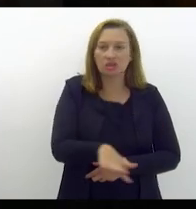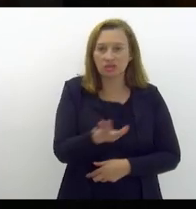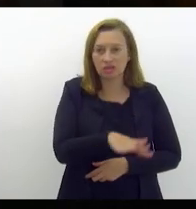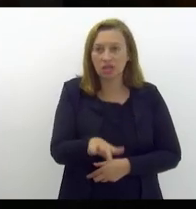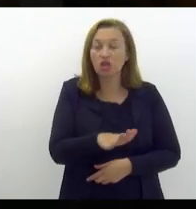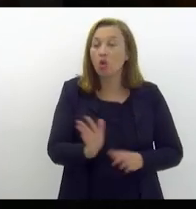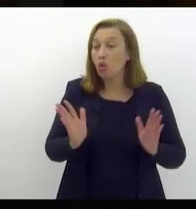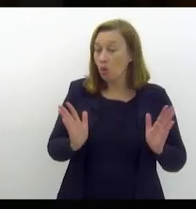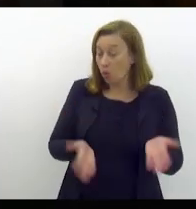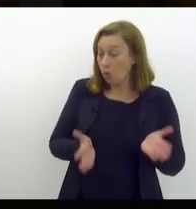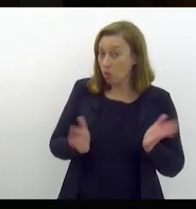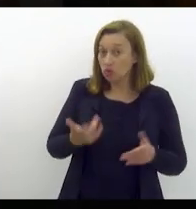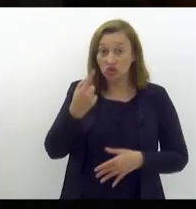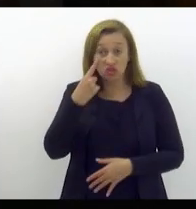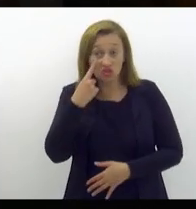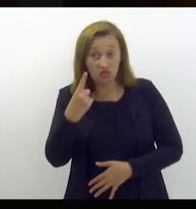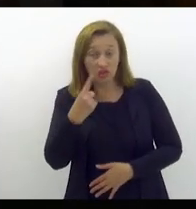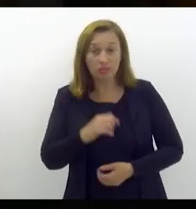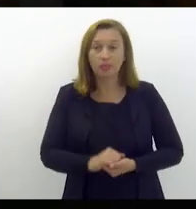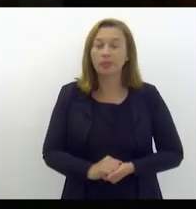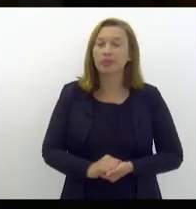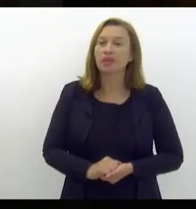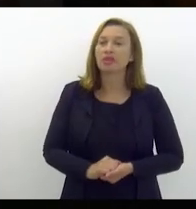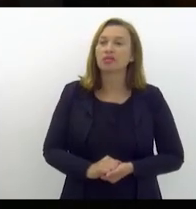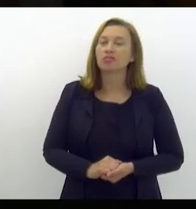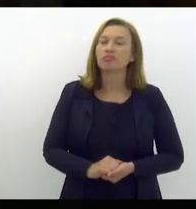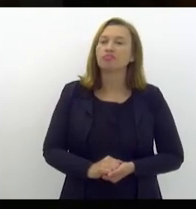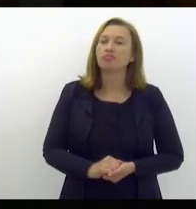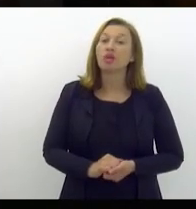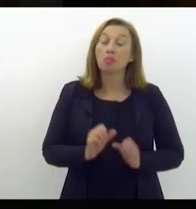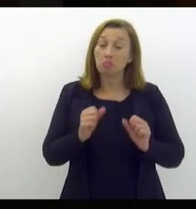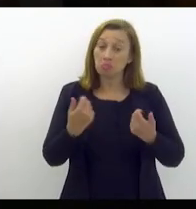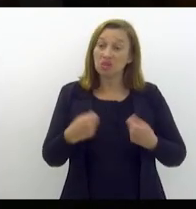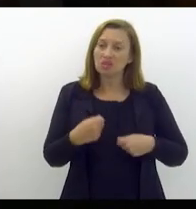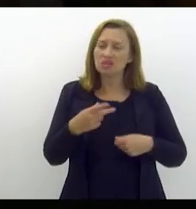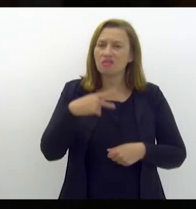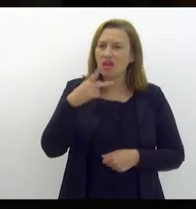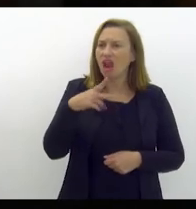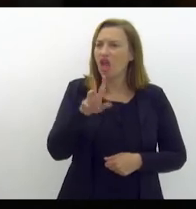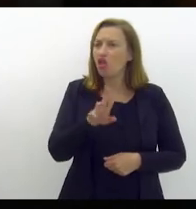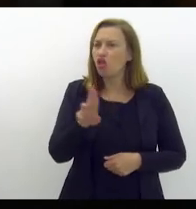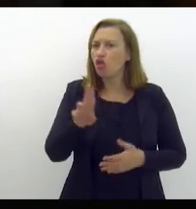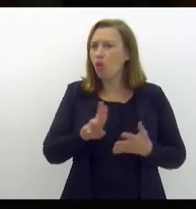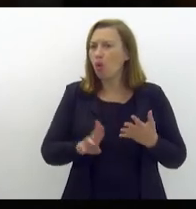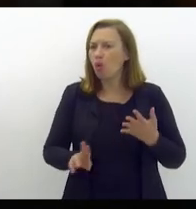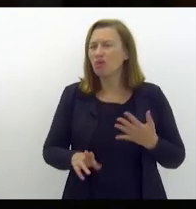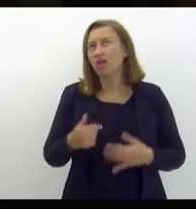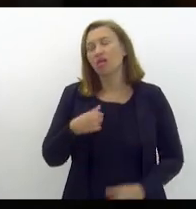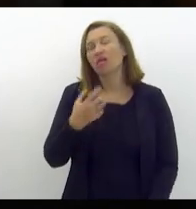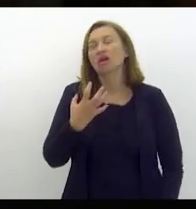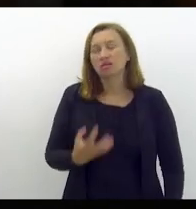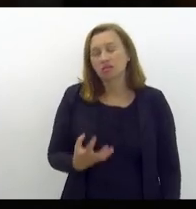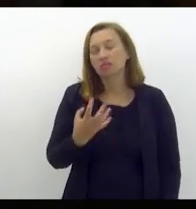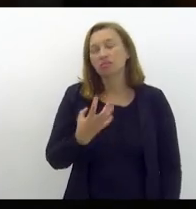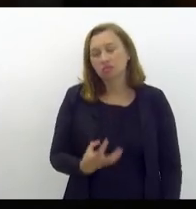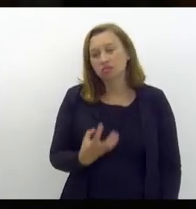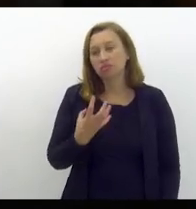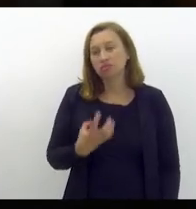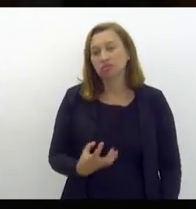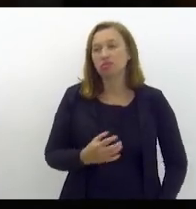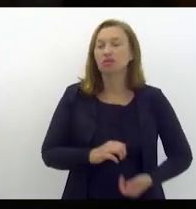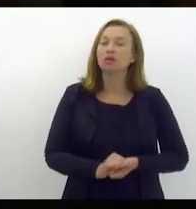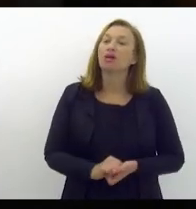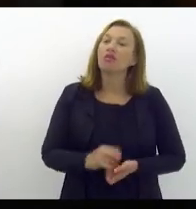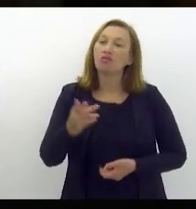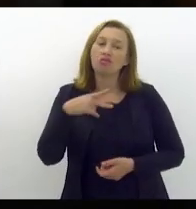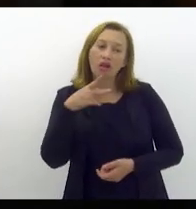Hoje, por exemplo, quando a gente vê, e aí a gente precisa falar em nomes, porque eu estou cansada, a gente falar